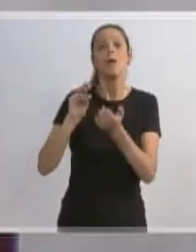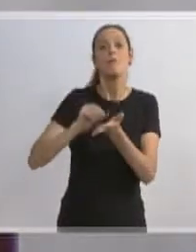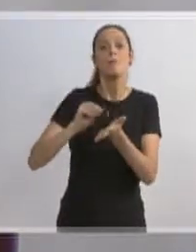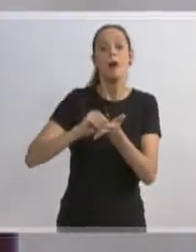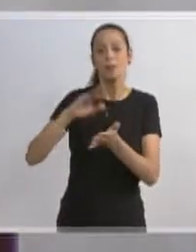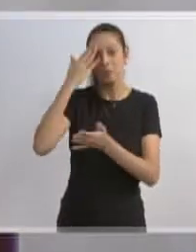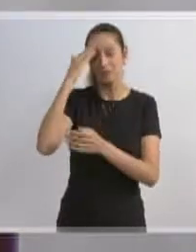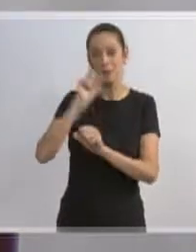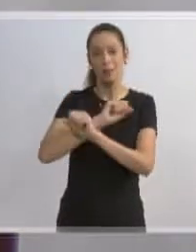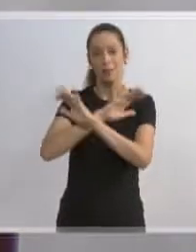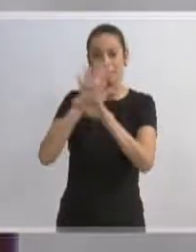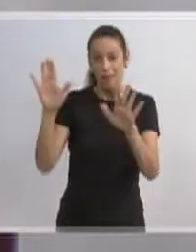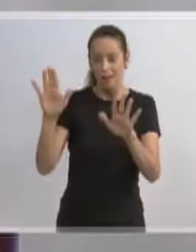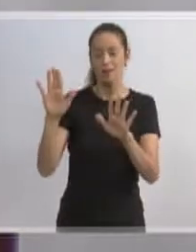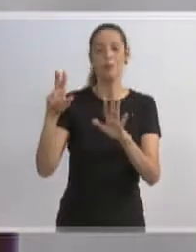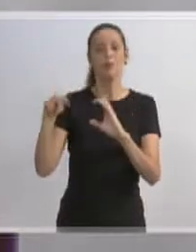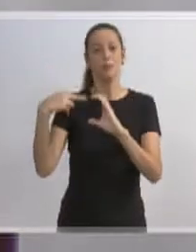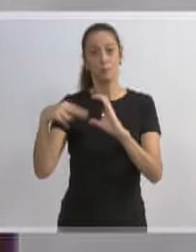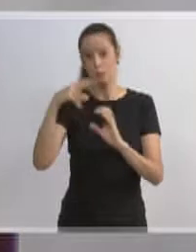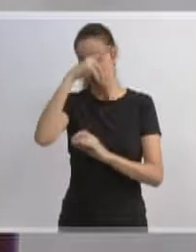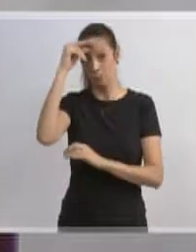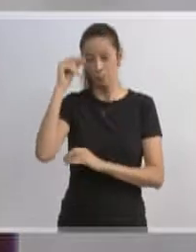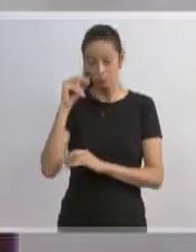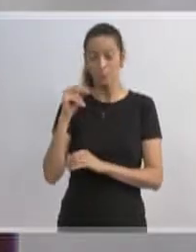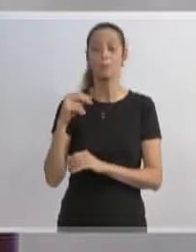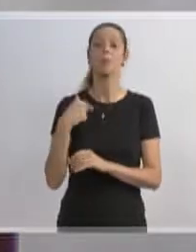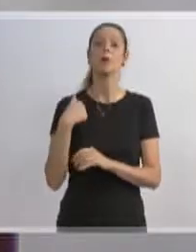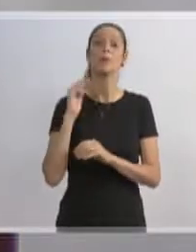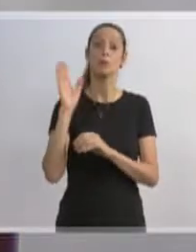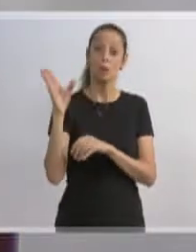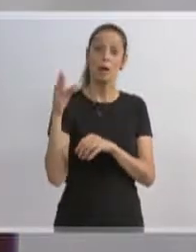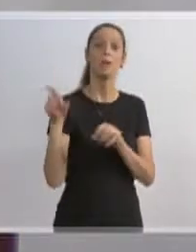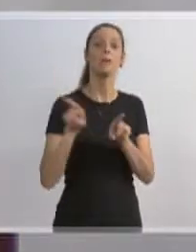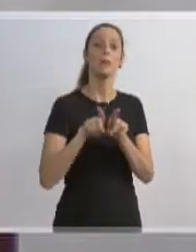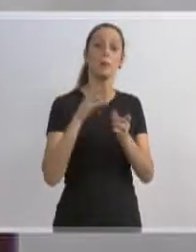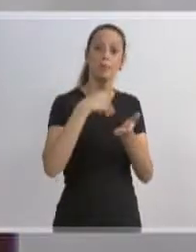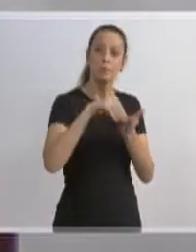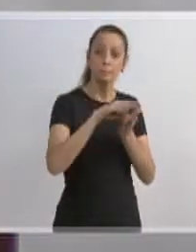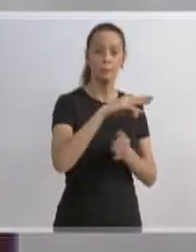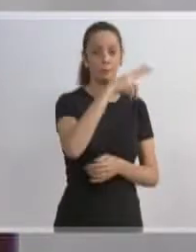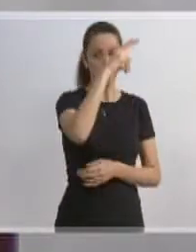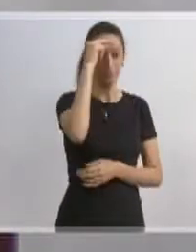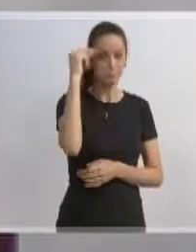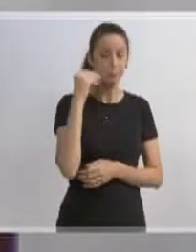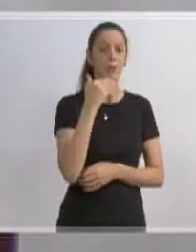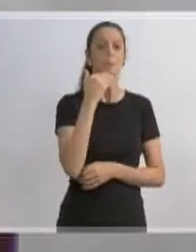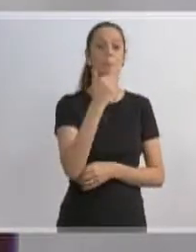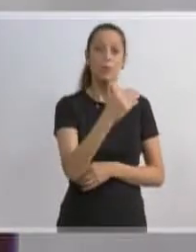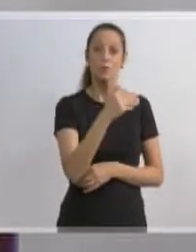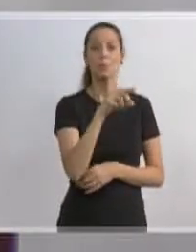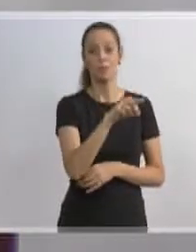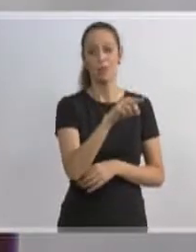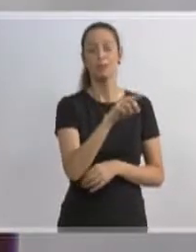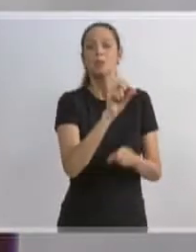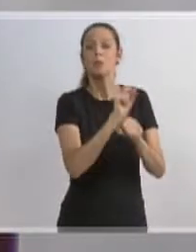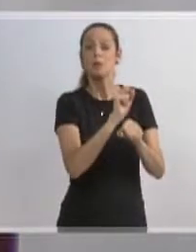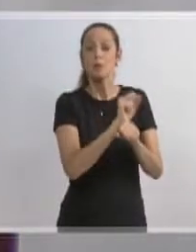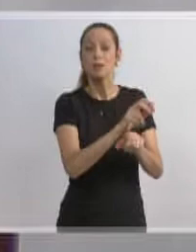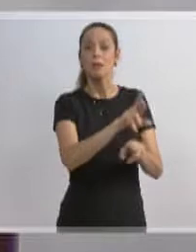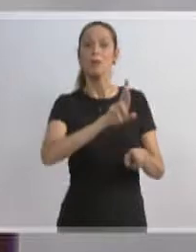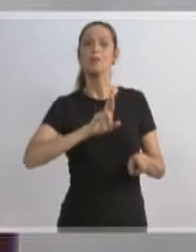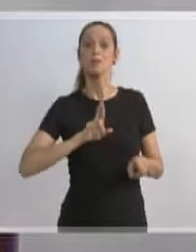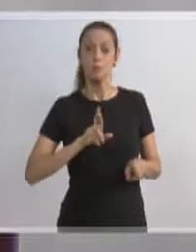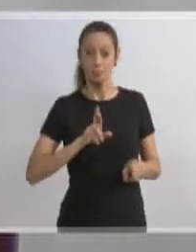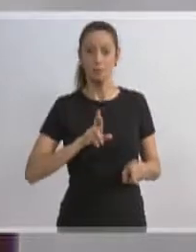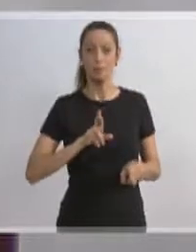e do Executivo, eu também compreendi dessa forma, e encaminhei ao Executivo através de um anteprojeto, e a gente está aguardando que esse anteprojeto chegue nessa